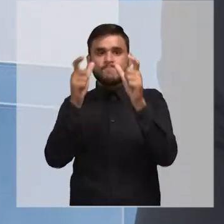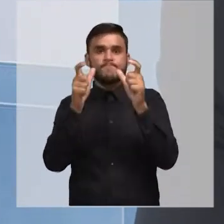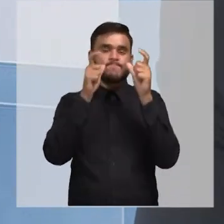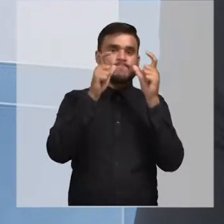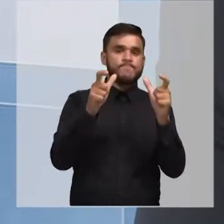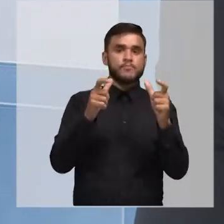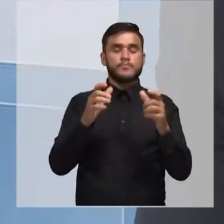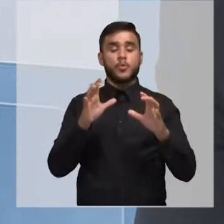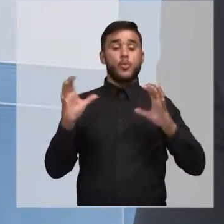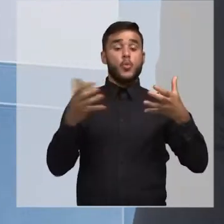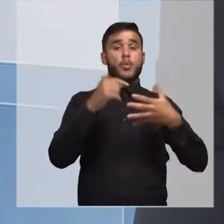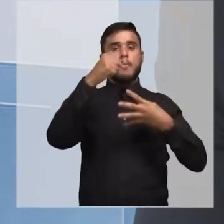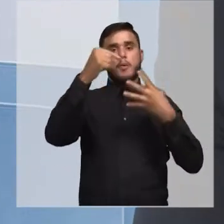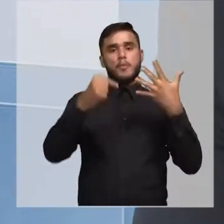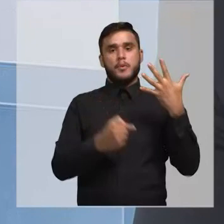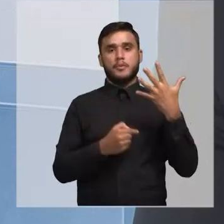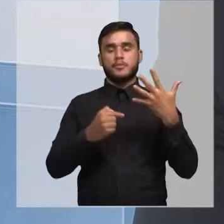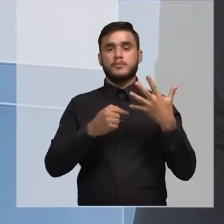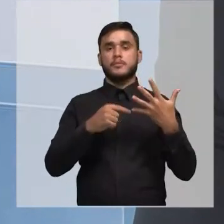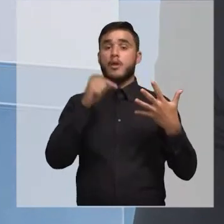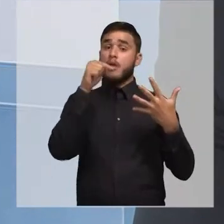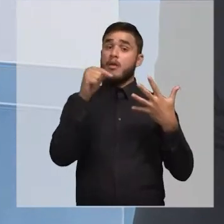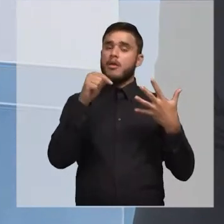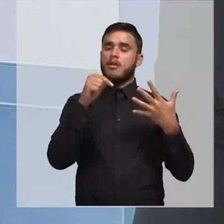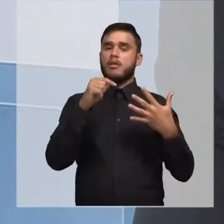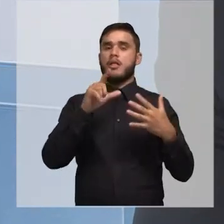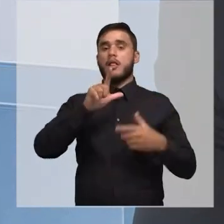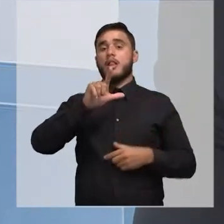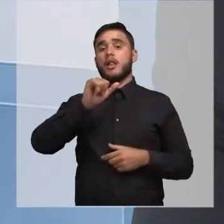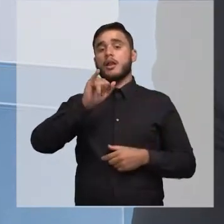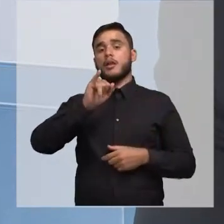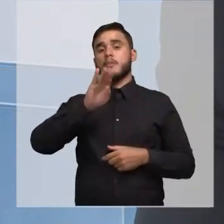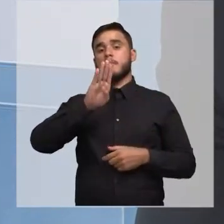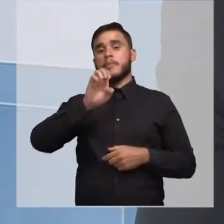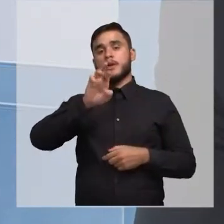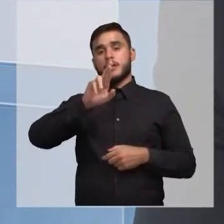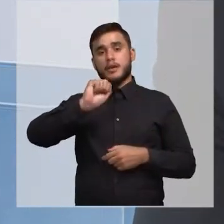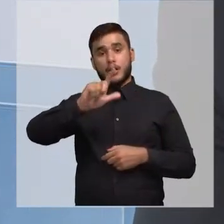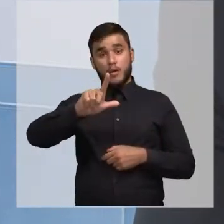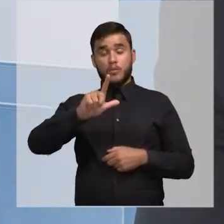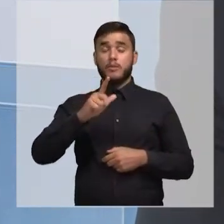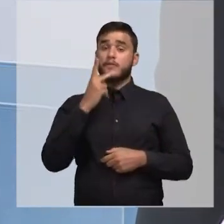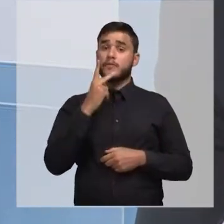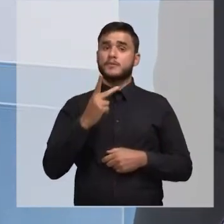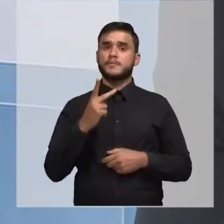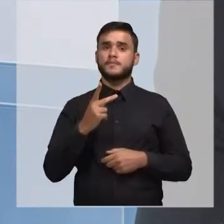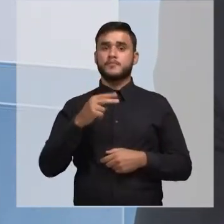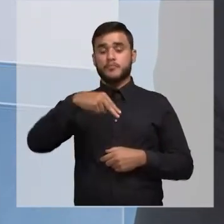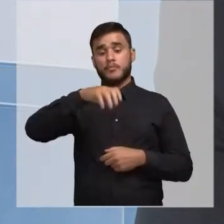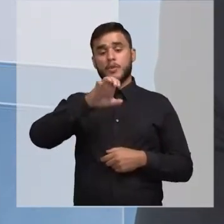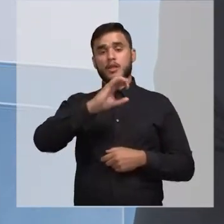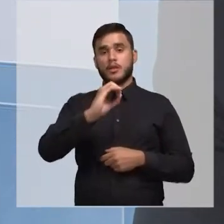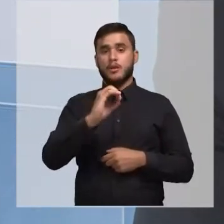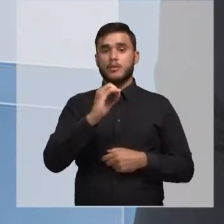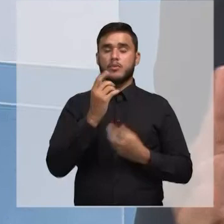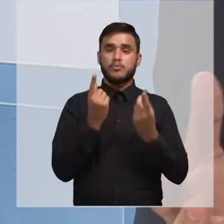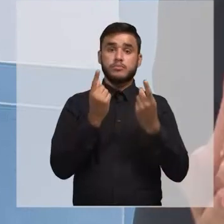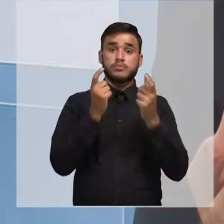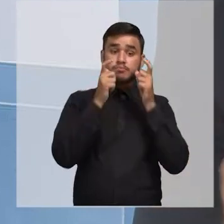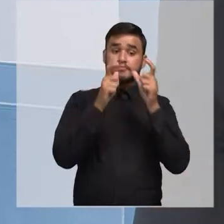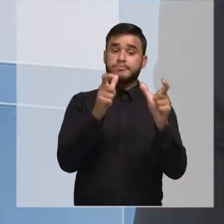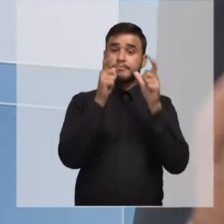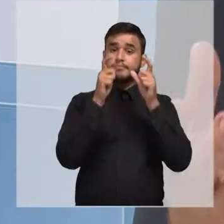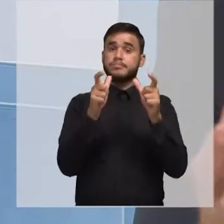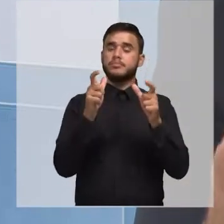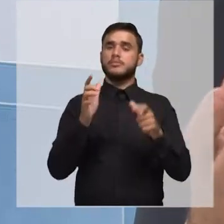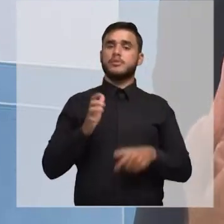do Centrão, que é altamente liberal, é o liberalismo puro, né? Neoliberal mesmo, o Centrão, com o Ciro,